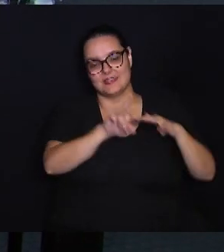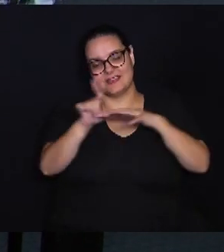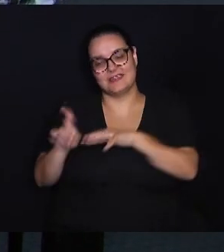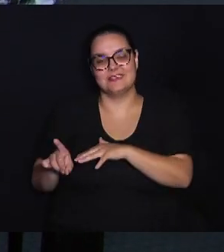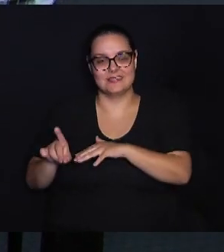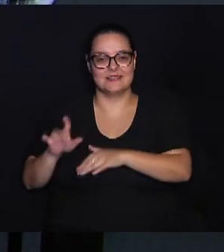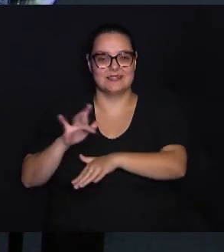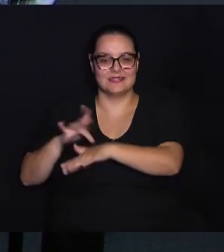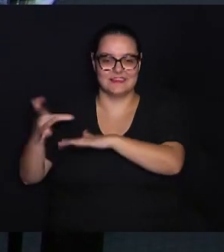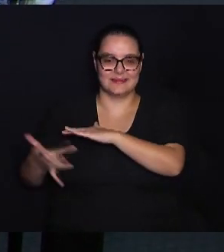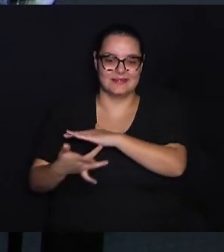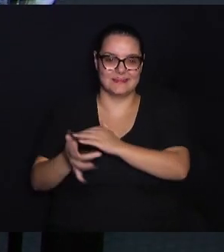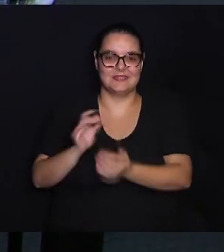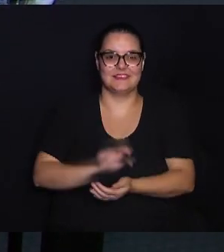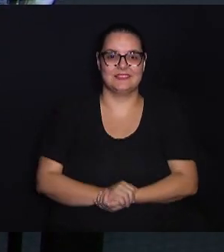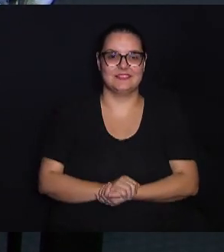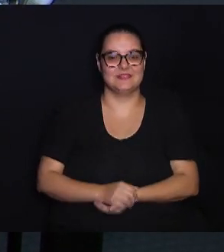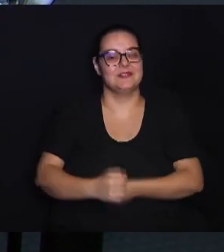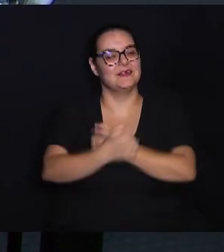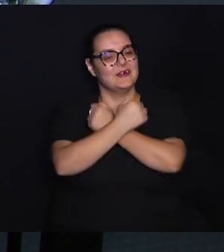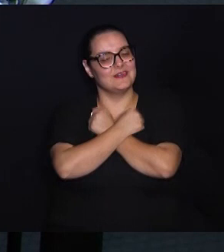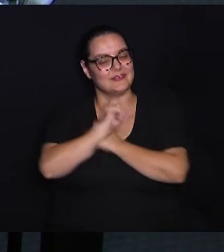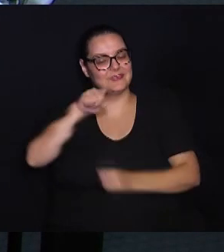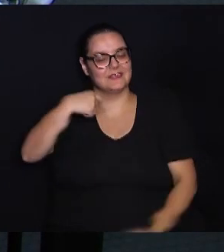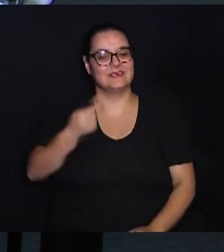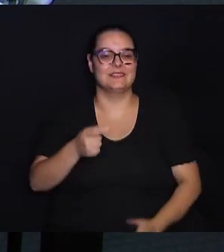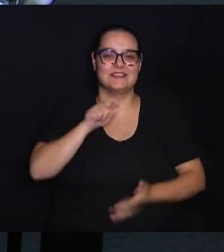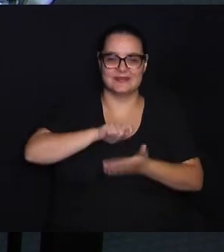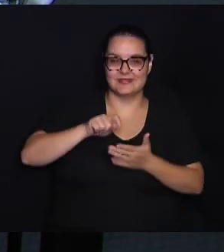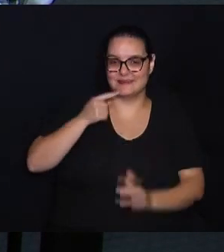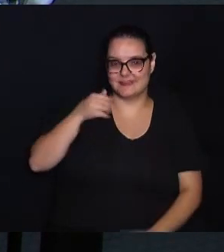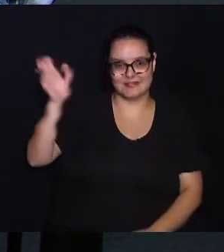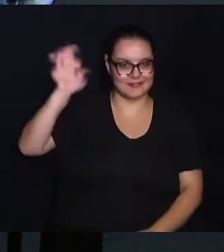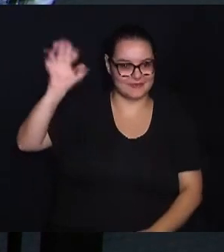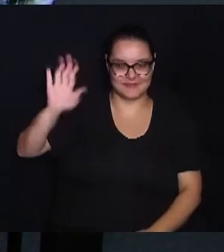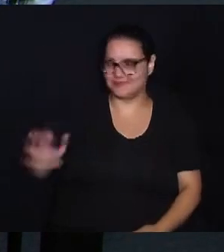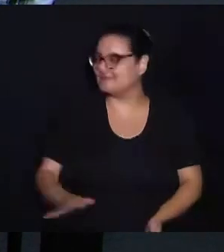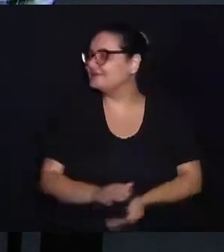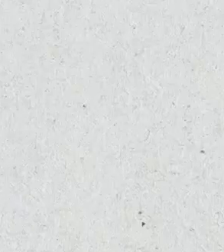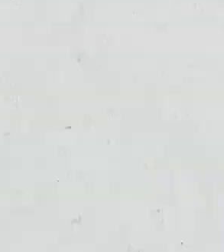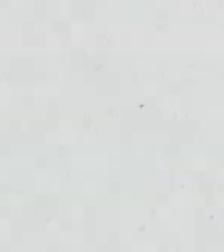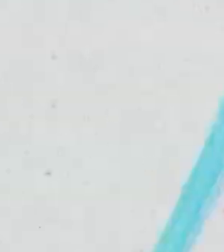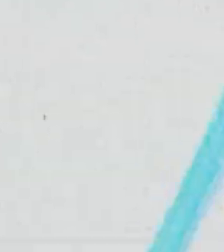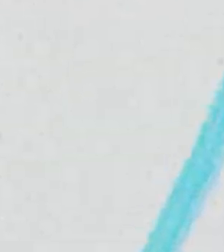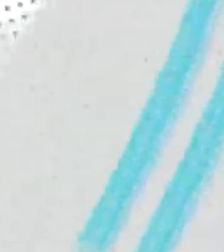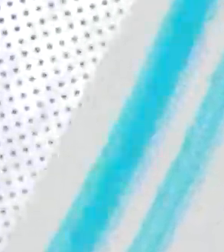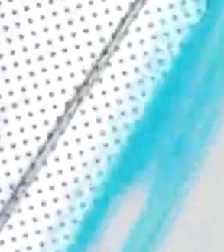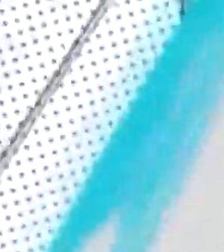seguir nas redes sociais TV Câmara Campinas. Um abraço e até o próximo Na Ponta do Lápis.